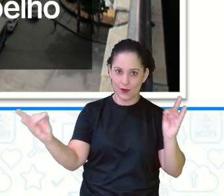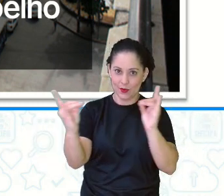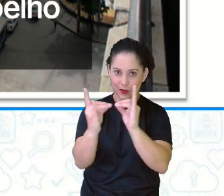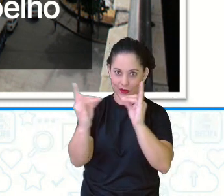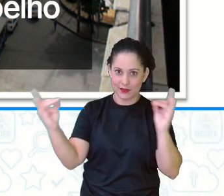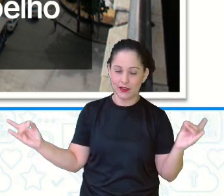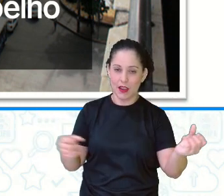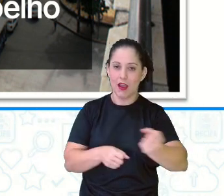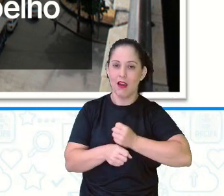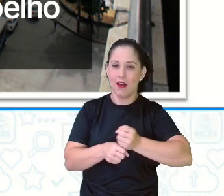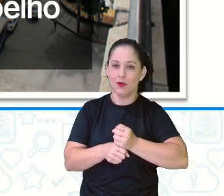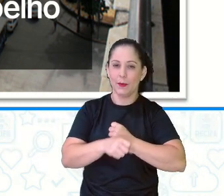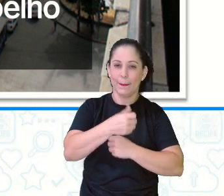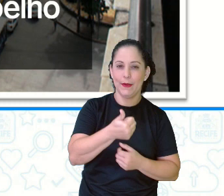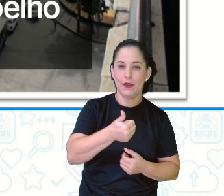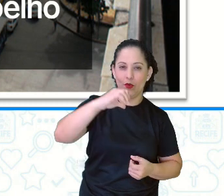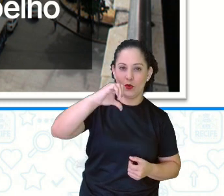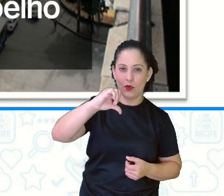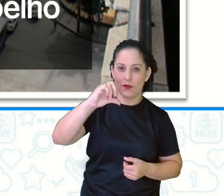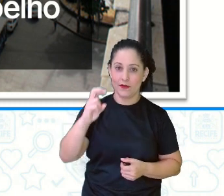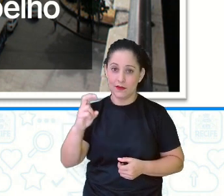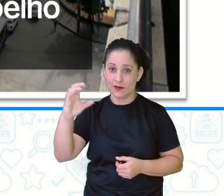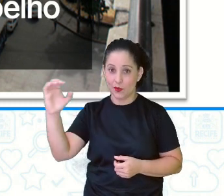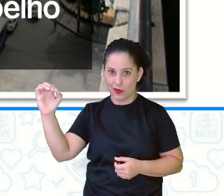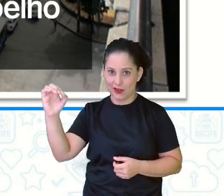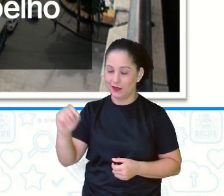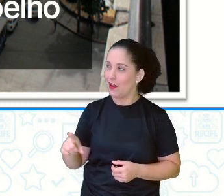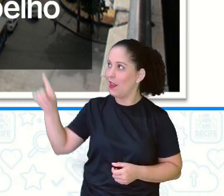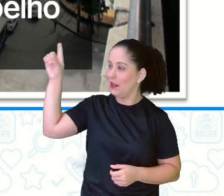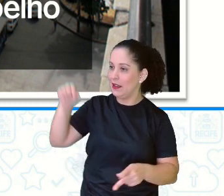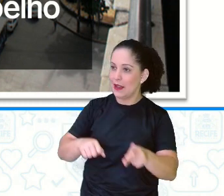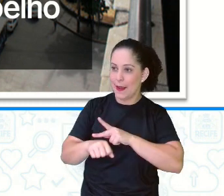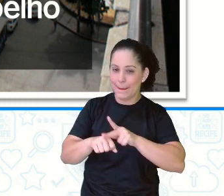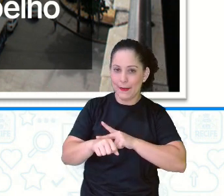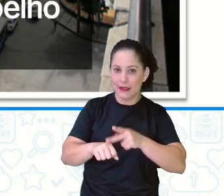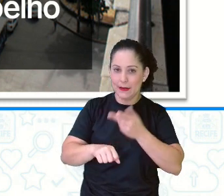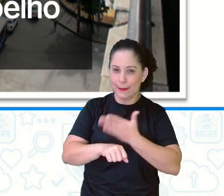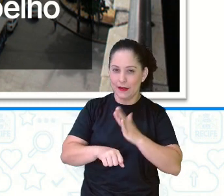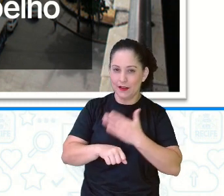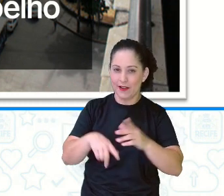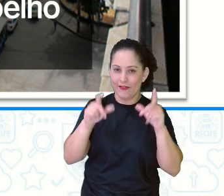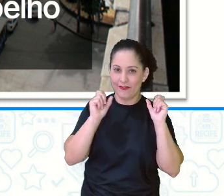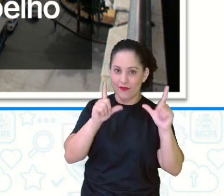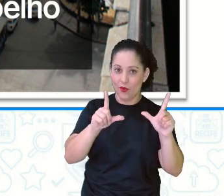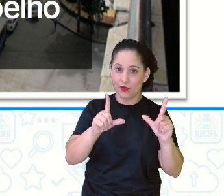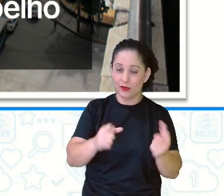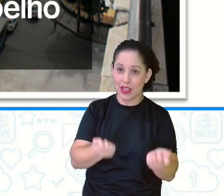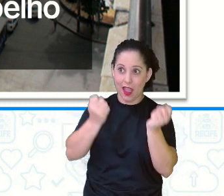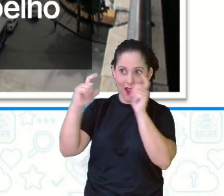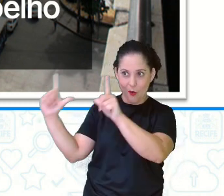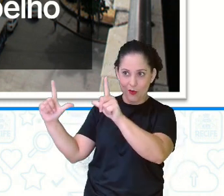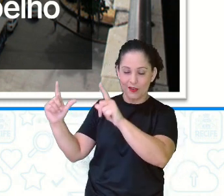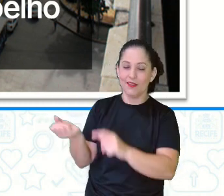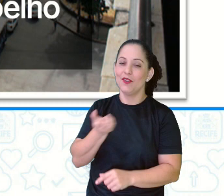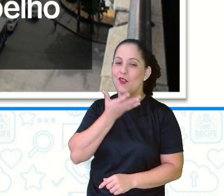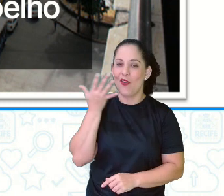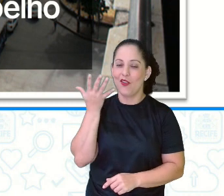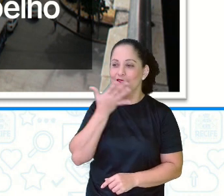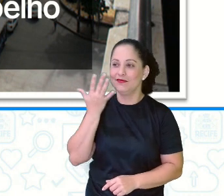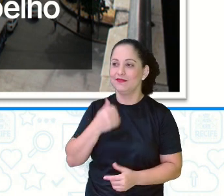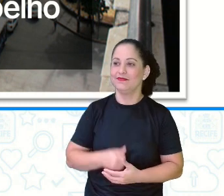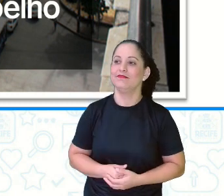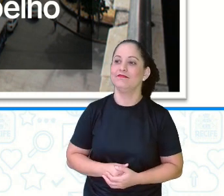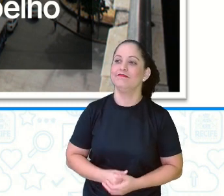Em 1950, que é essa fotografia aqui em preto e branco, e a outra que é a fotografia colorida. A gente